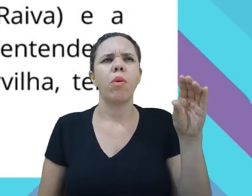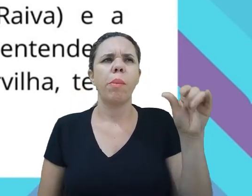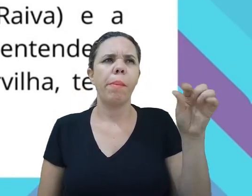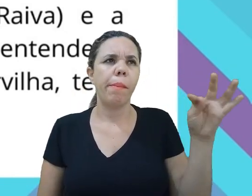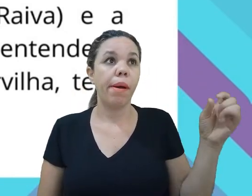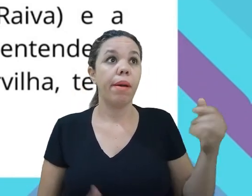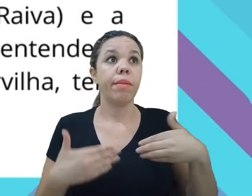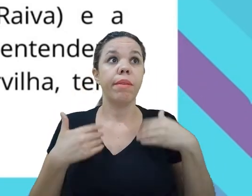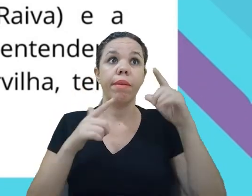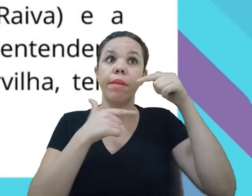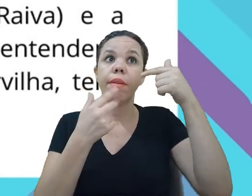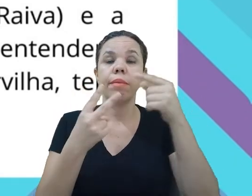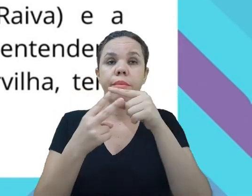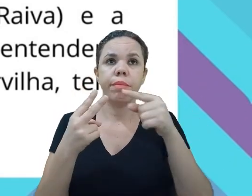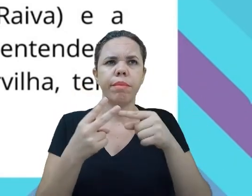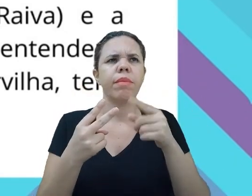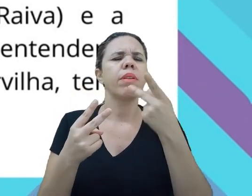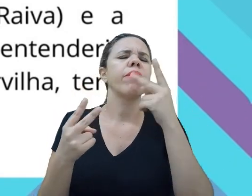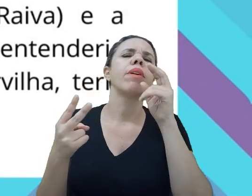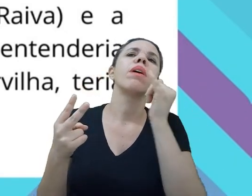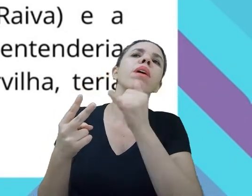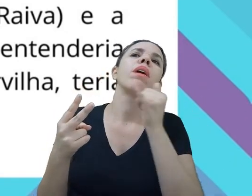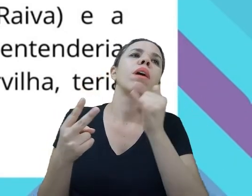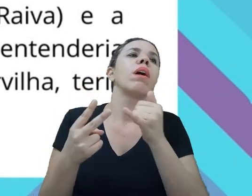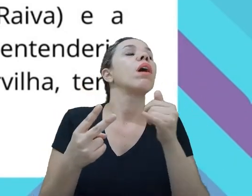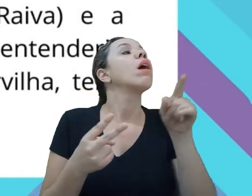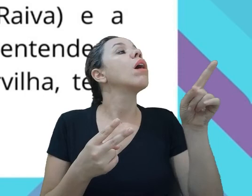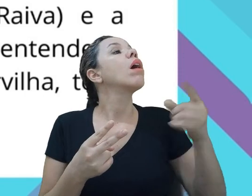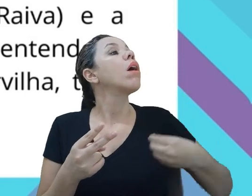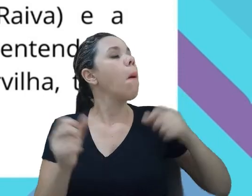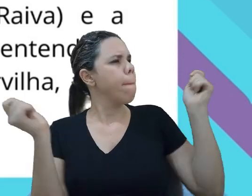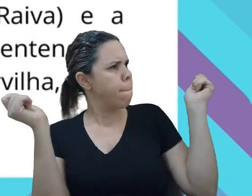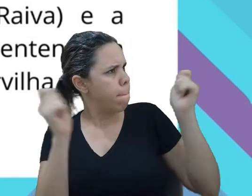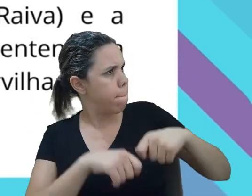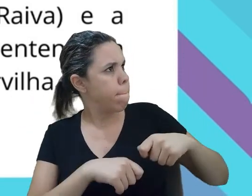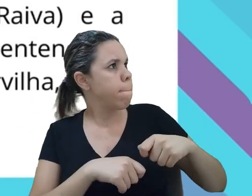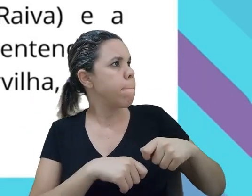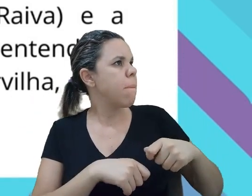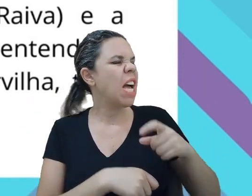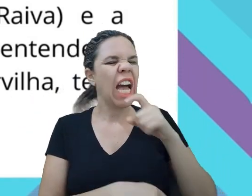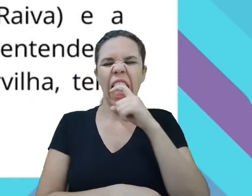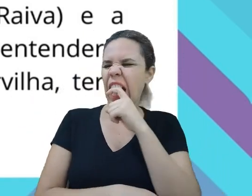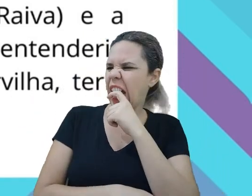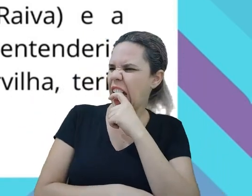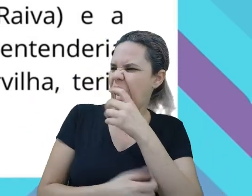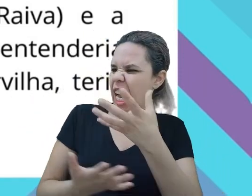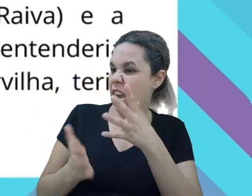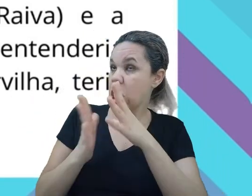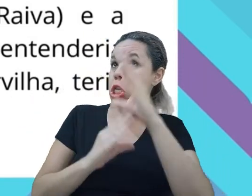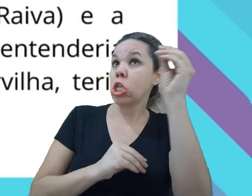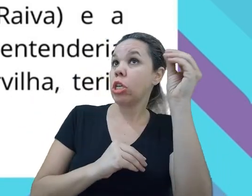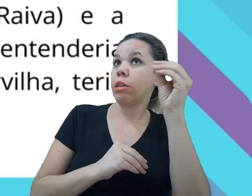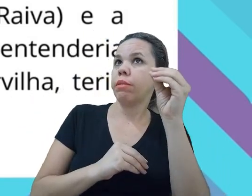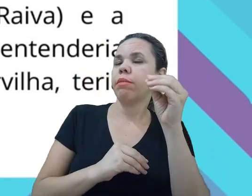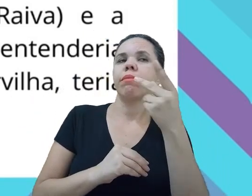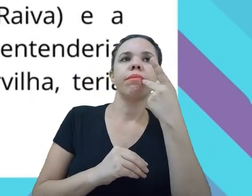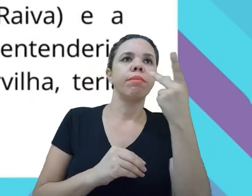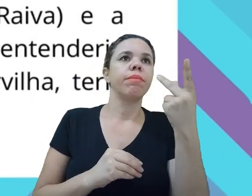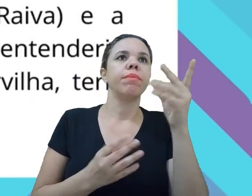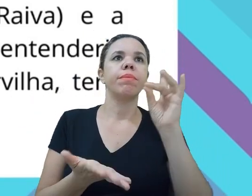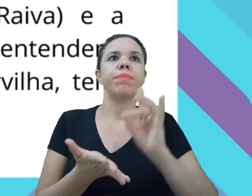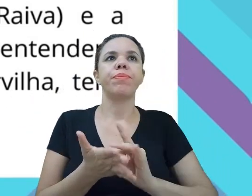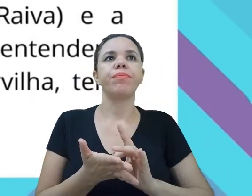vitimiza falando: desculpe, eu não queria, sempre faço tudo errado, não presto, sou chata. Tem uma fala